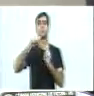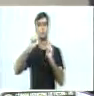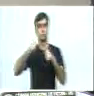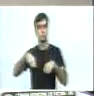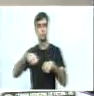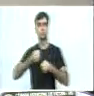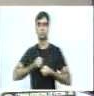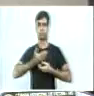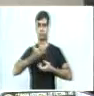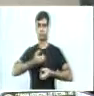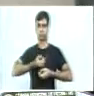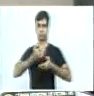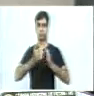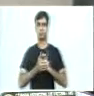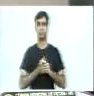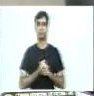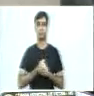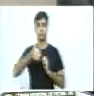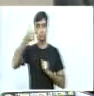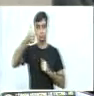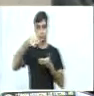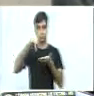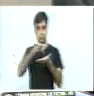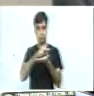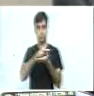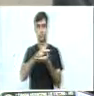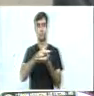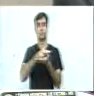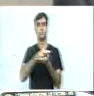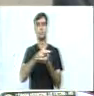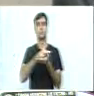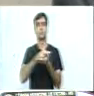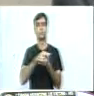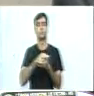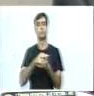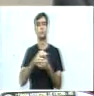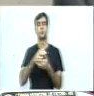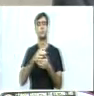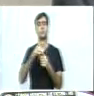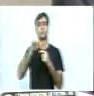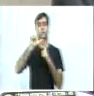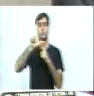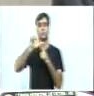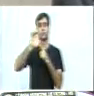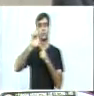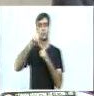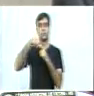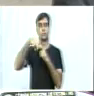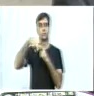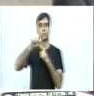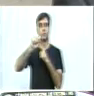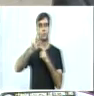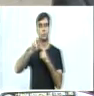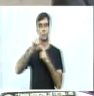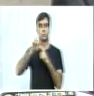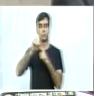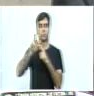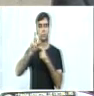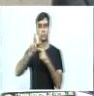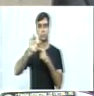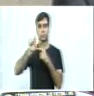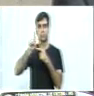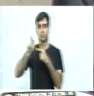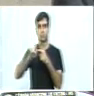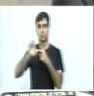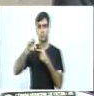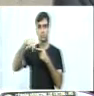da fala. O primeiro inscrito é Dr. Leonardo Rezende, ele que vem a esta casa